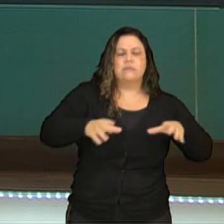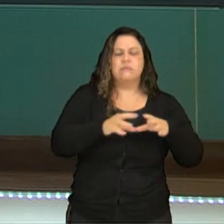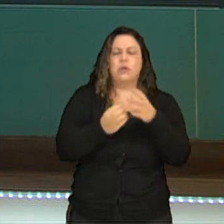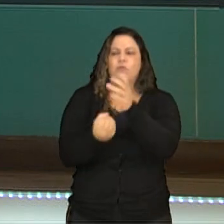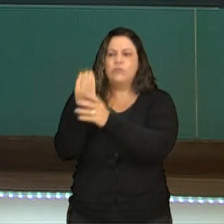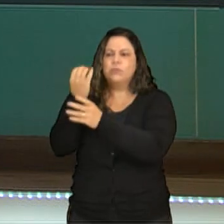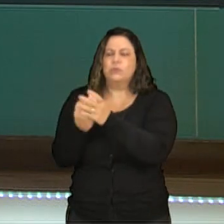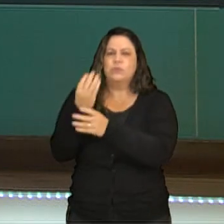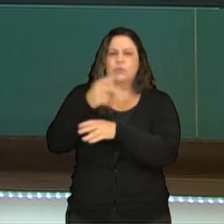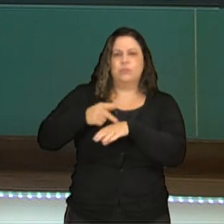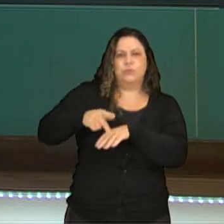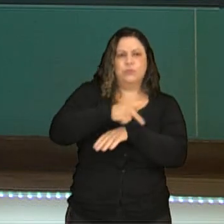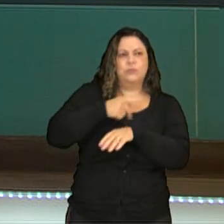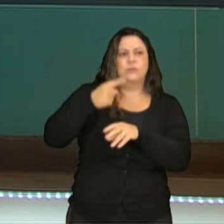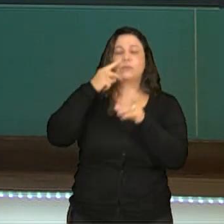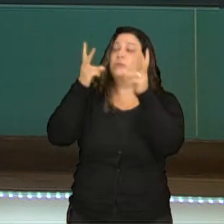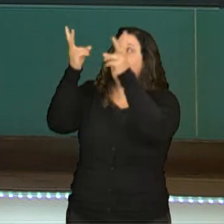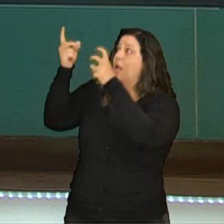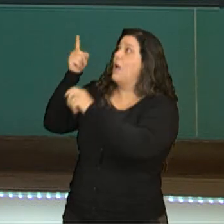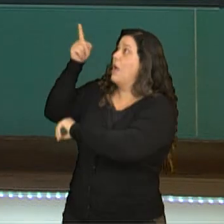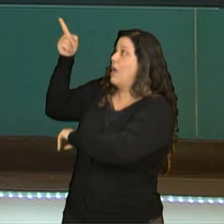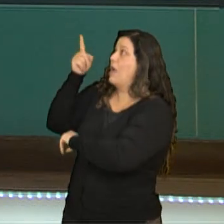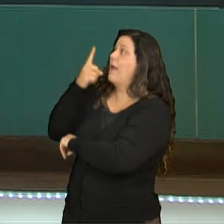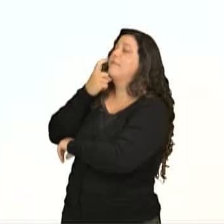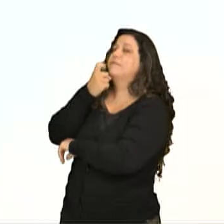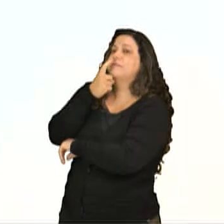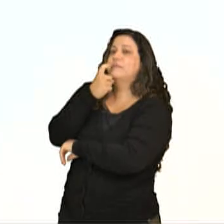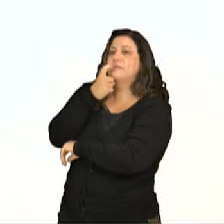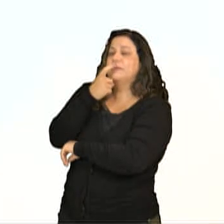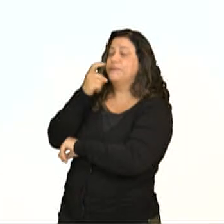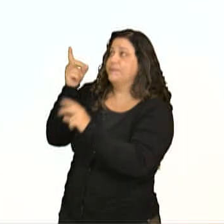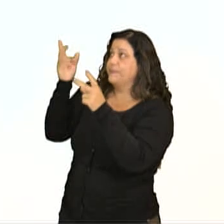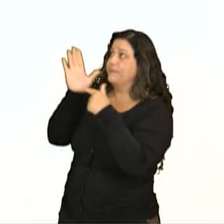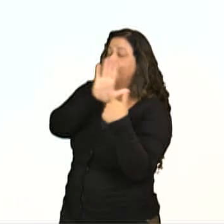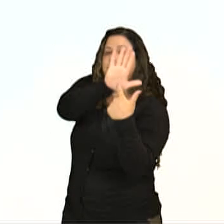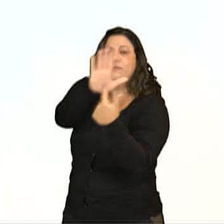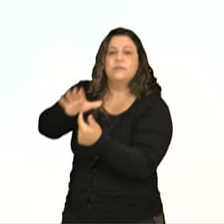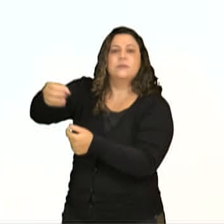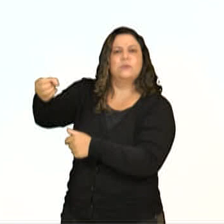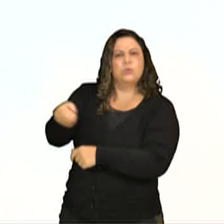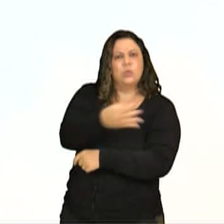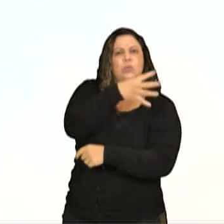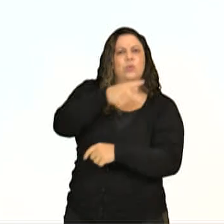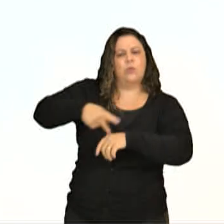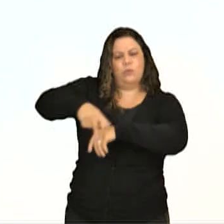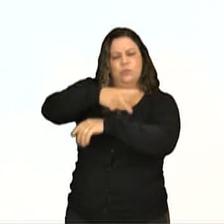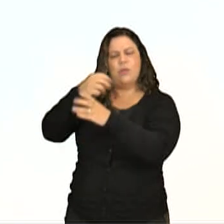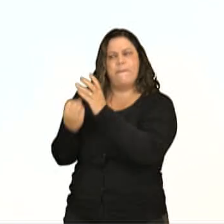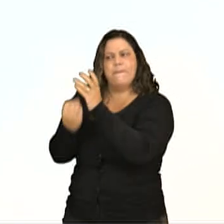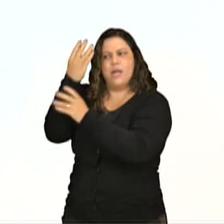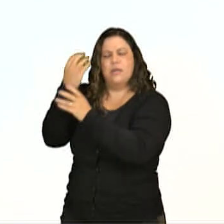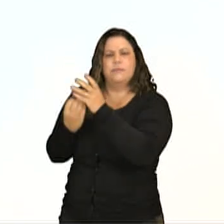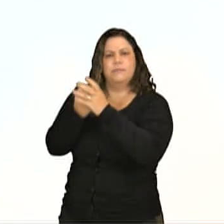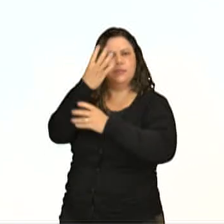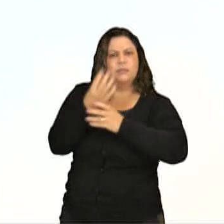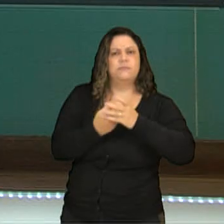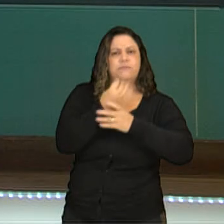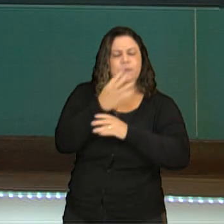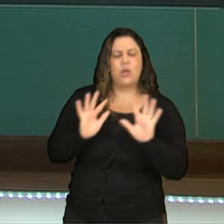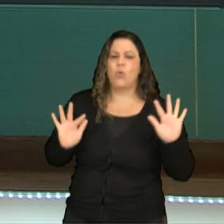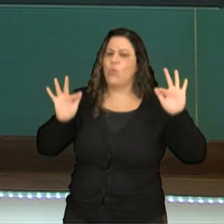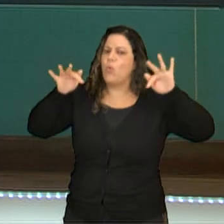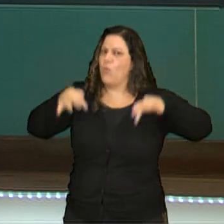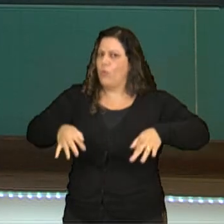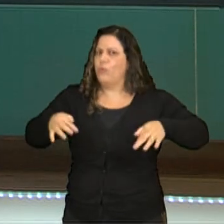sua tela as linhas em vermelho aí na sua tela do mapa, mostrando aí os novos países surgidos com o final